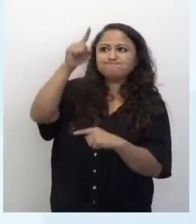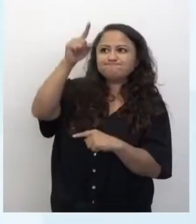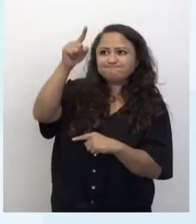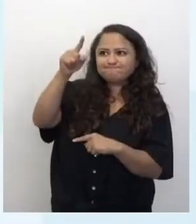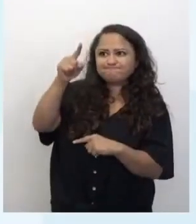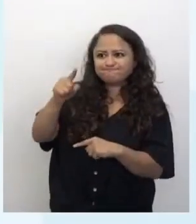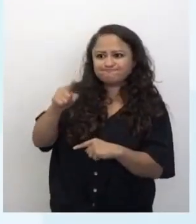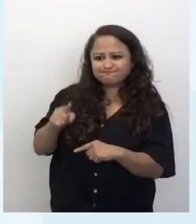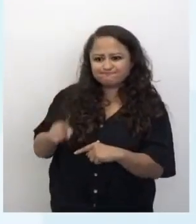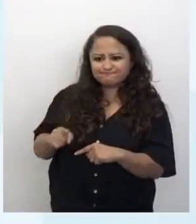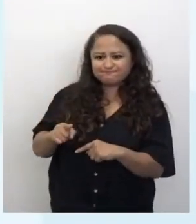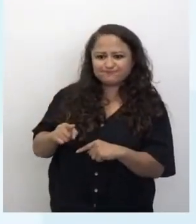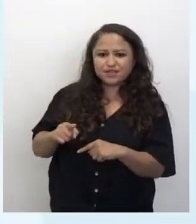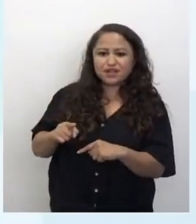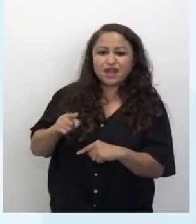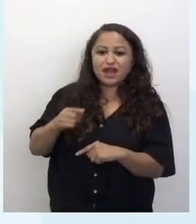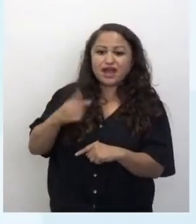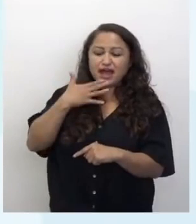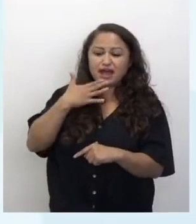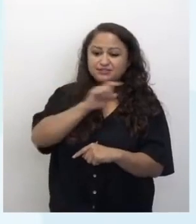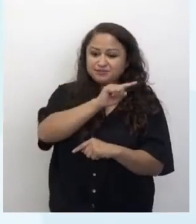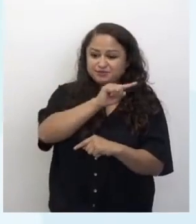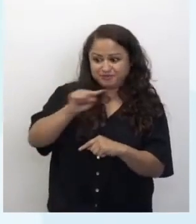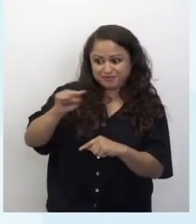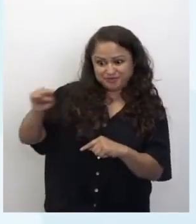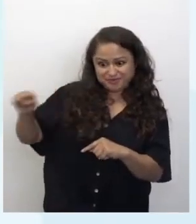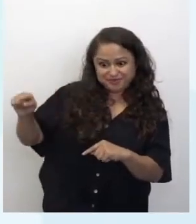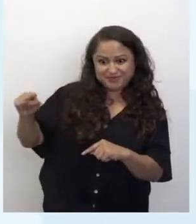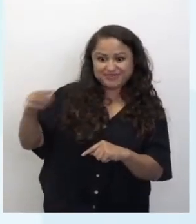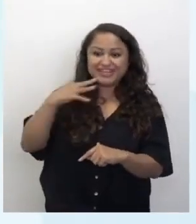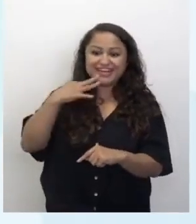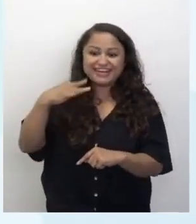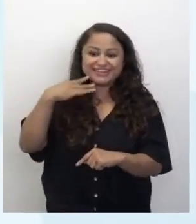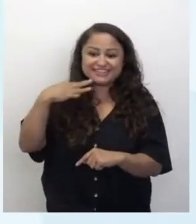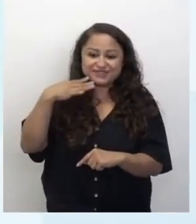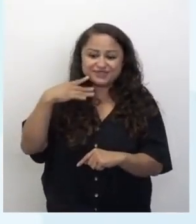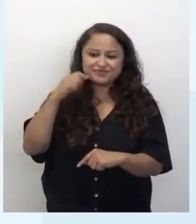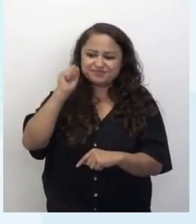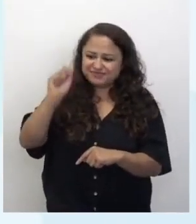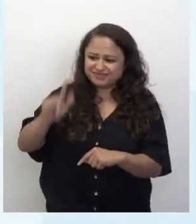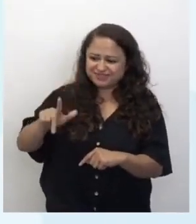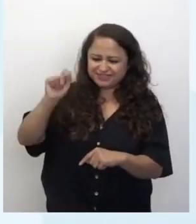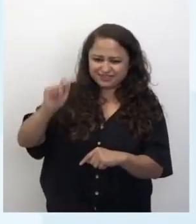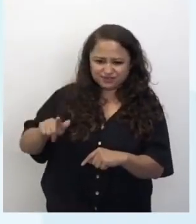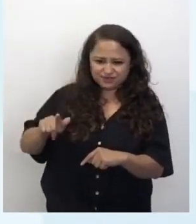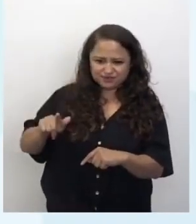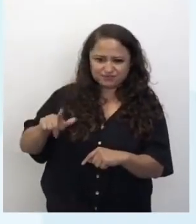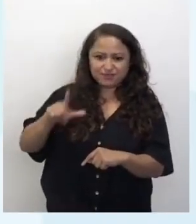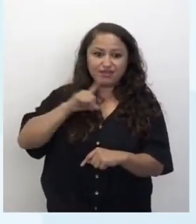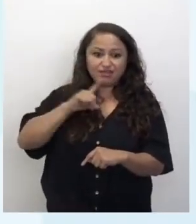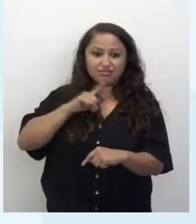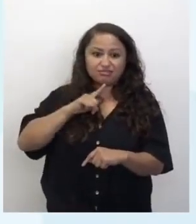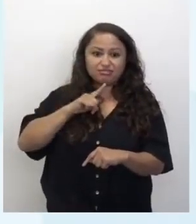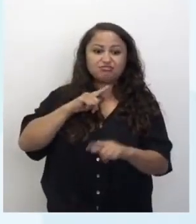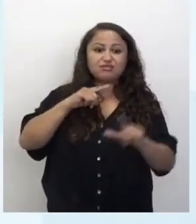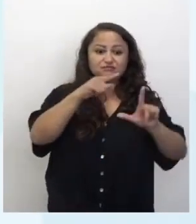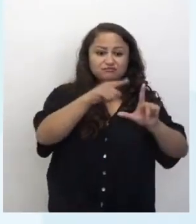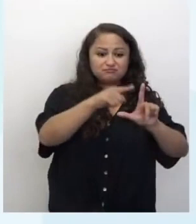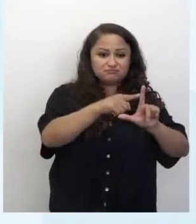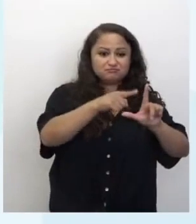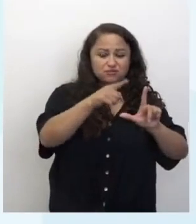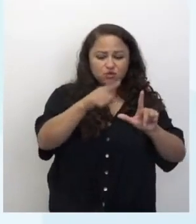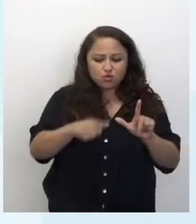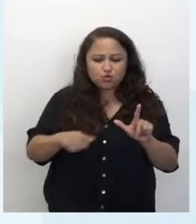que está em azul. Tá vendo aqui, ó, cosseno. E nós temos o ciclo dando uma volta